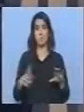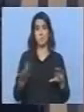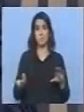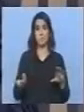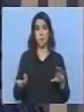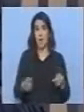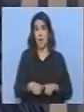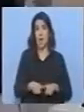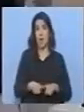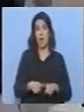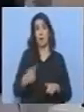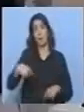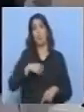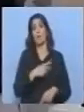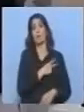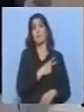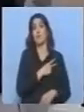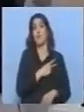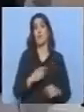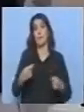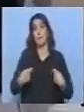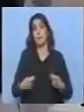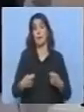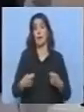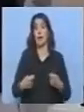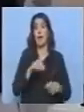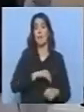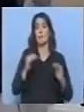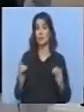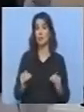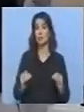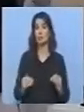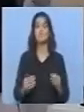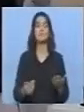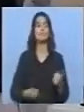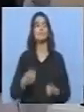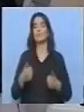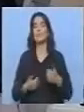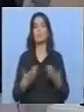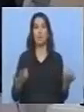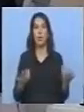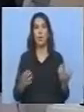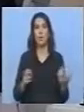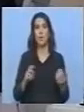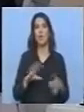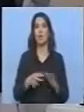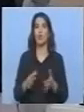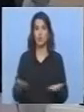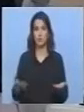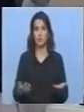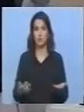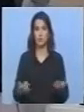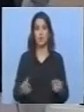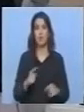universidade fica subfinanciada. Ora bem, aqui a questão é, o que é que era mais inteligente ou mais lógico?